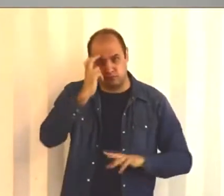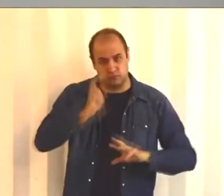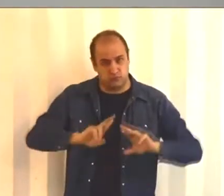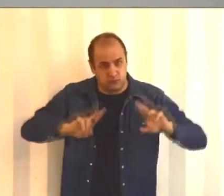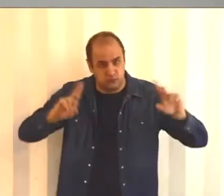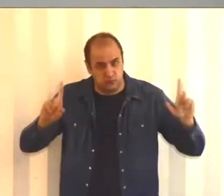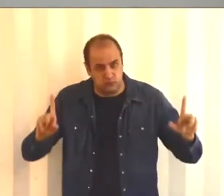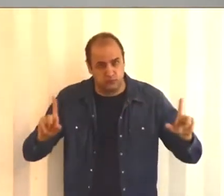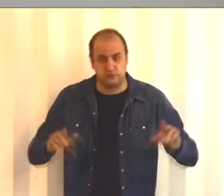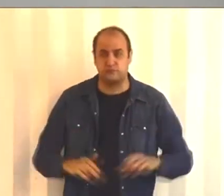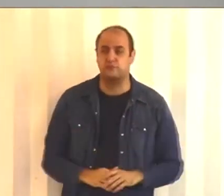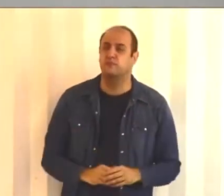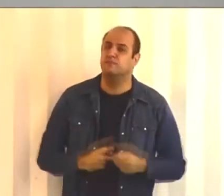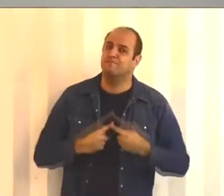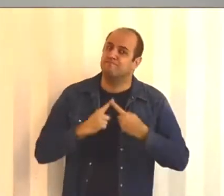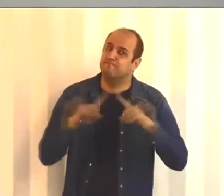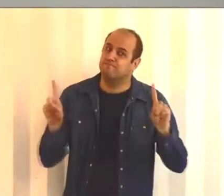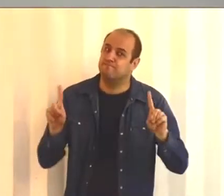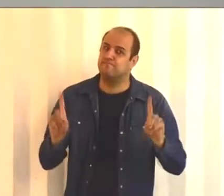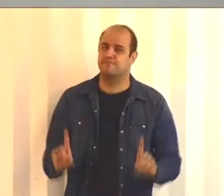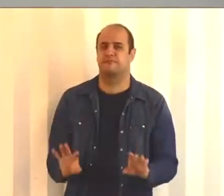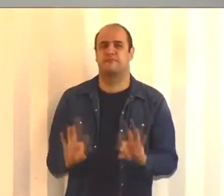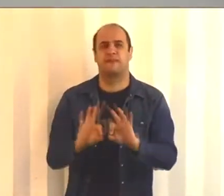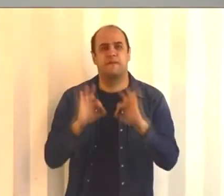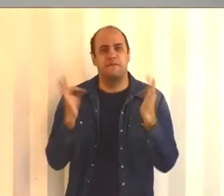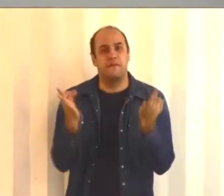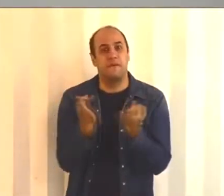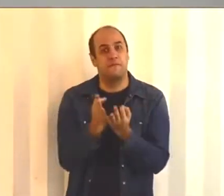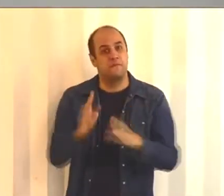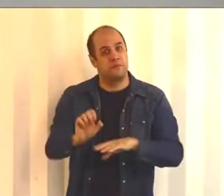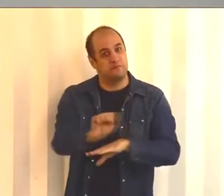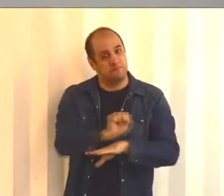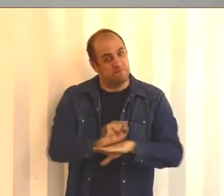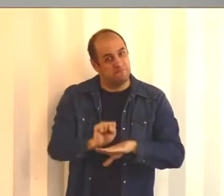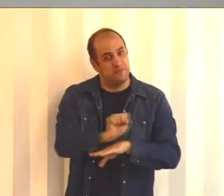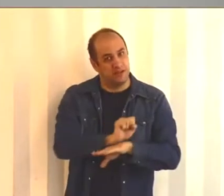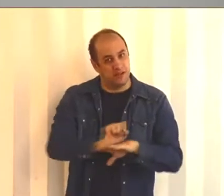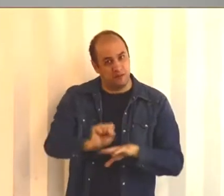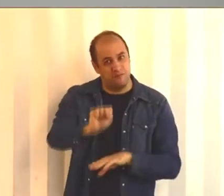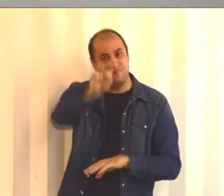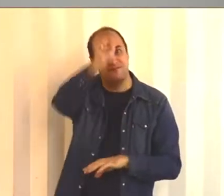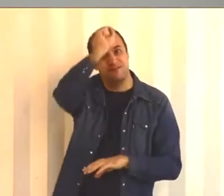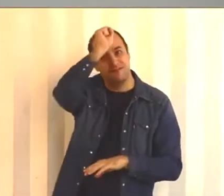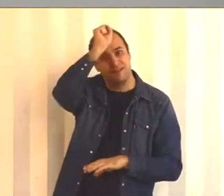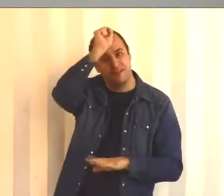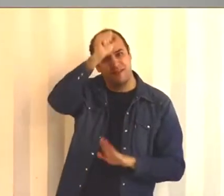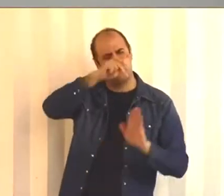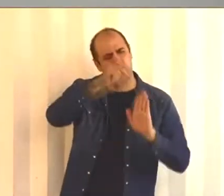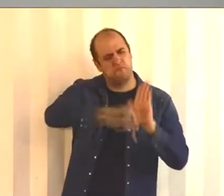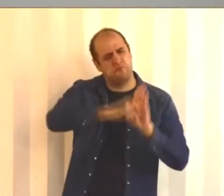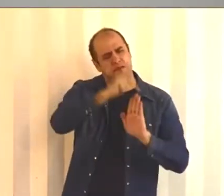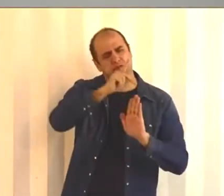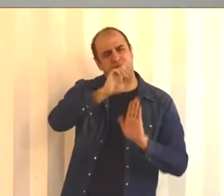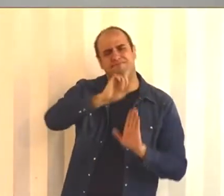culturais, mas a família de Abraão e de Sara foi planejada